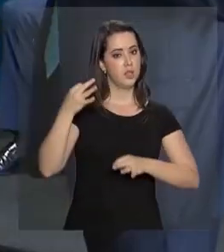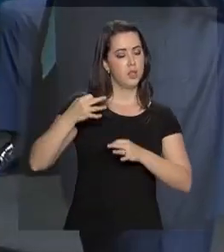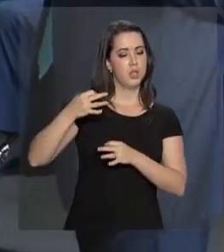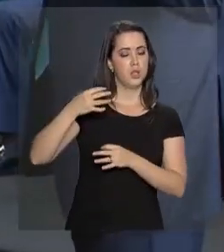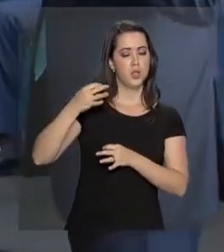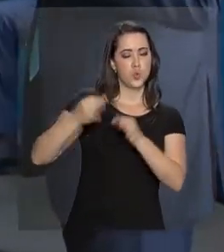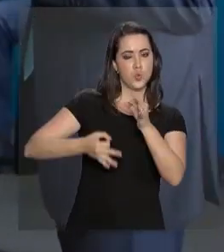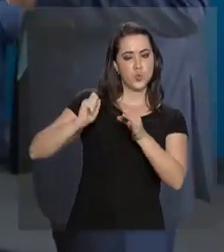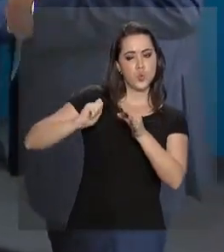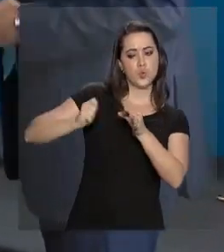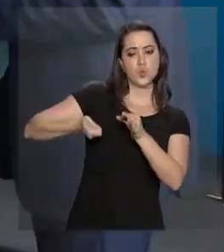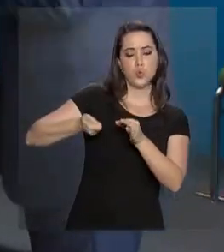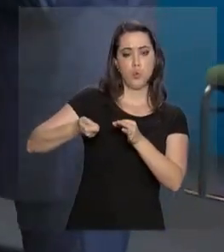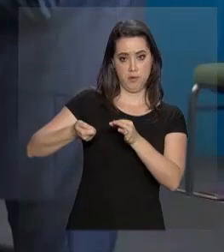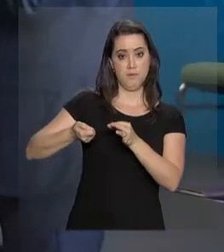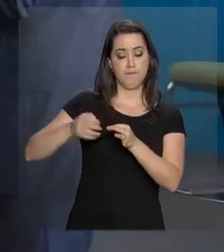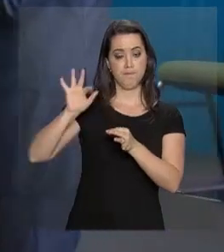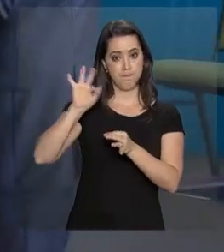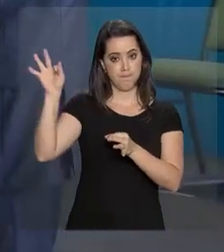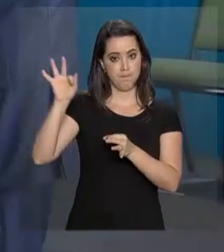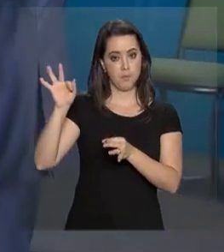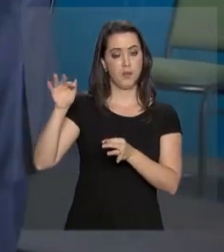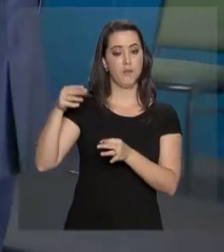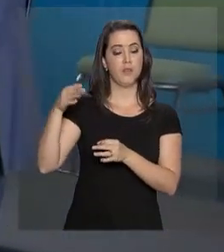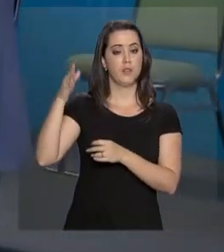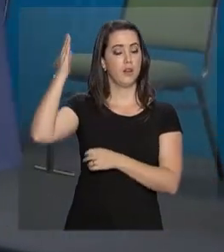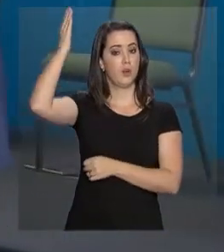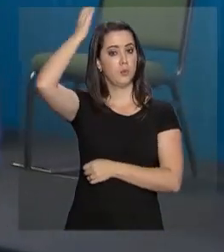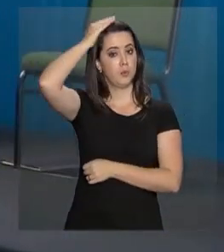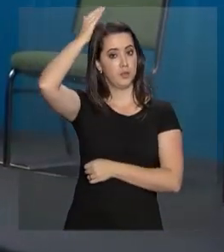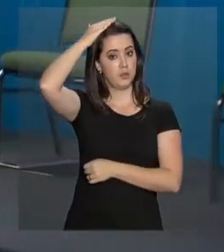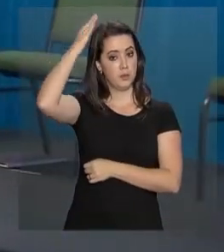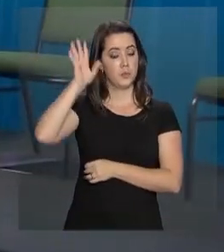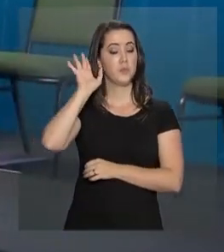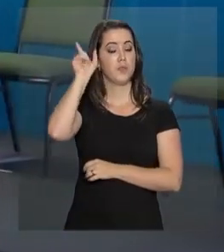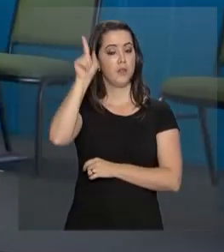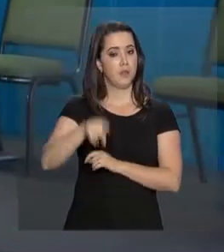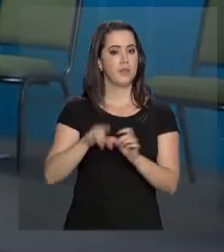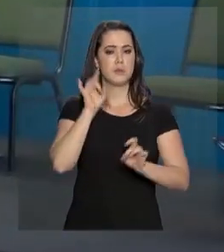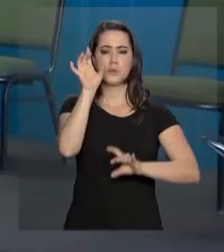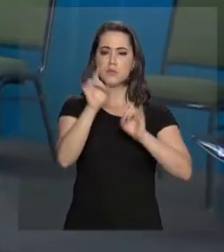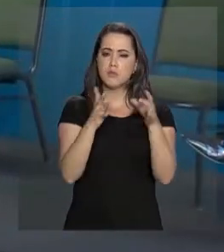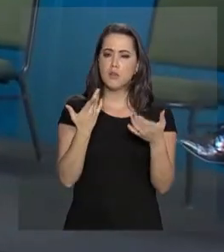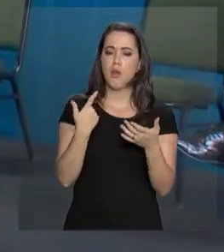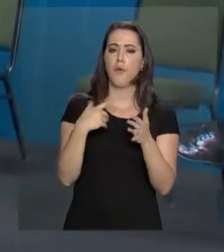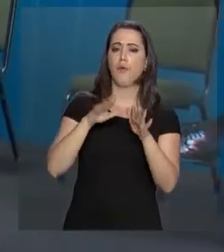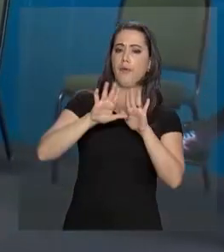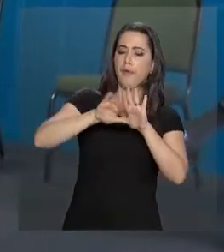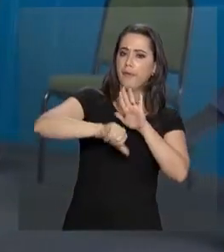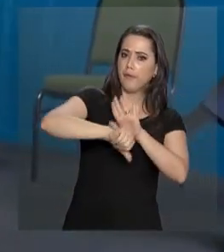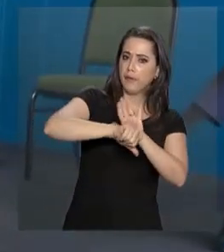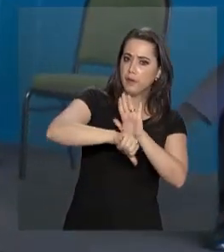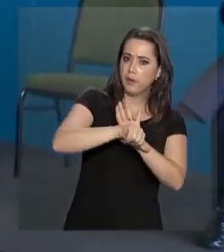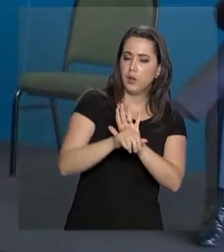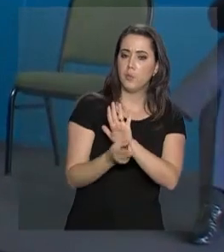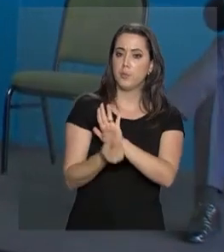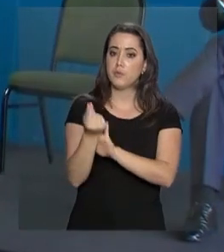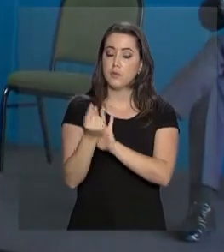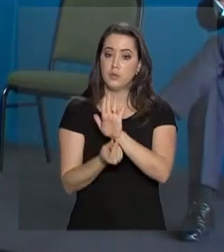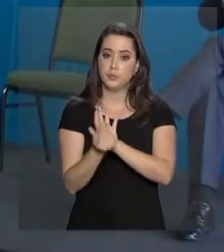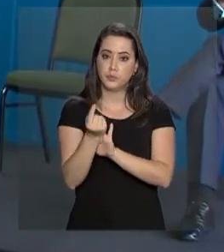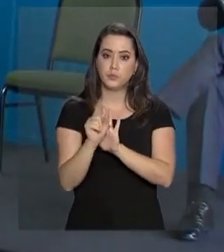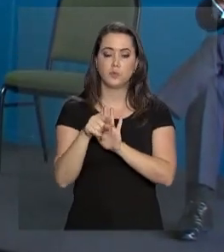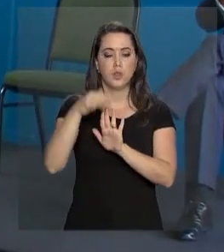13ª Vara Criminal de Curitiba, no Paraná. A vara é especializada, por exemplo, em crimes financeiros e contra a